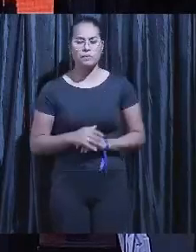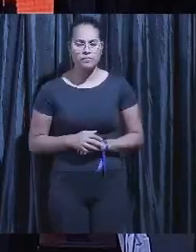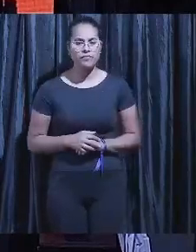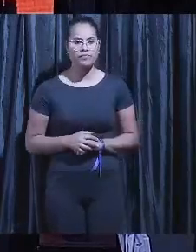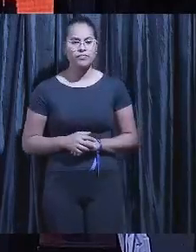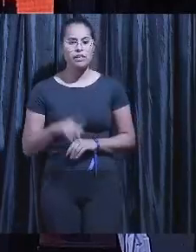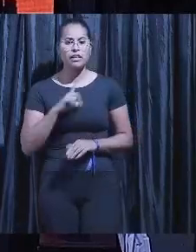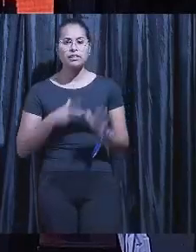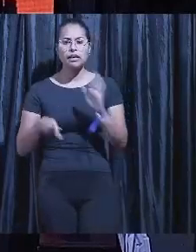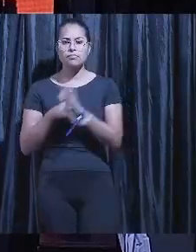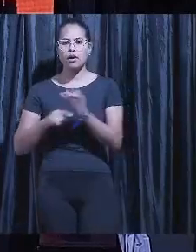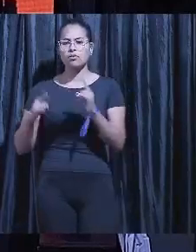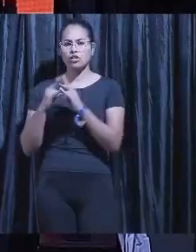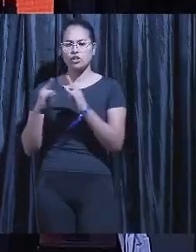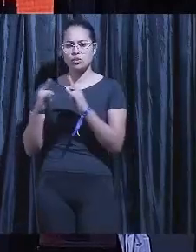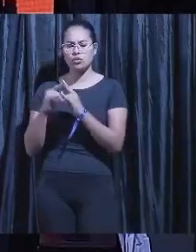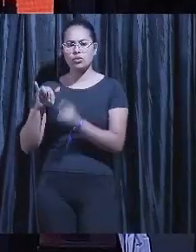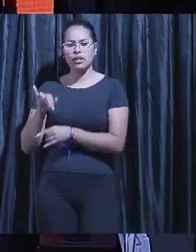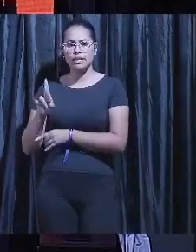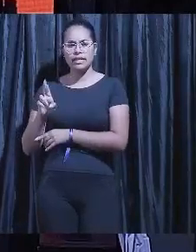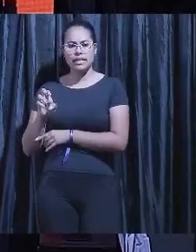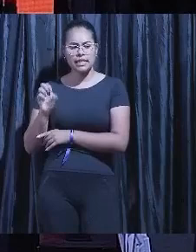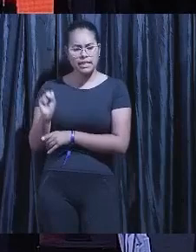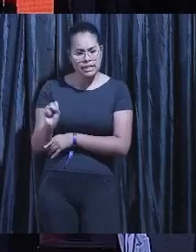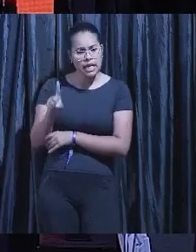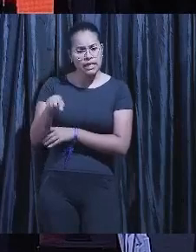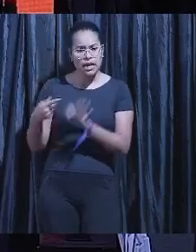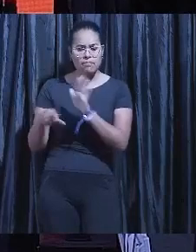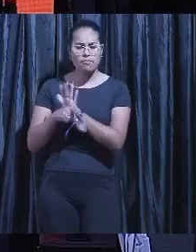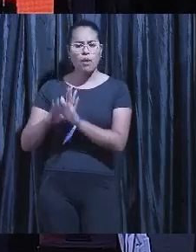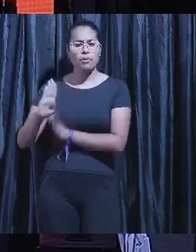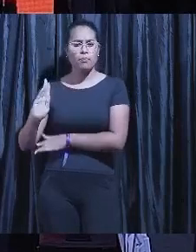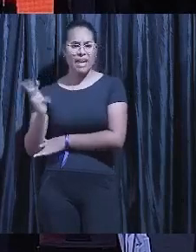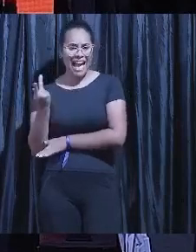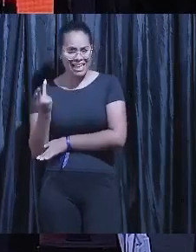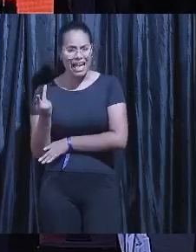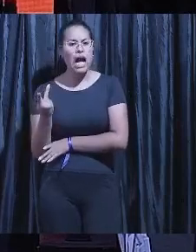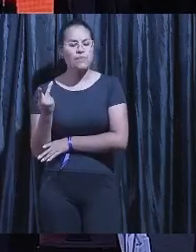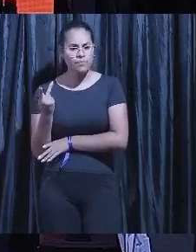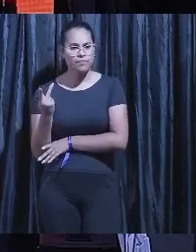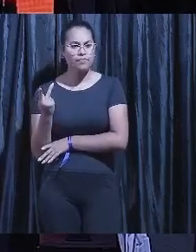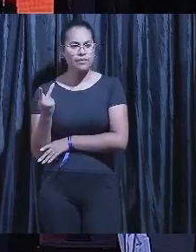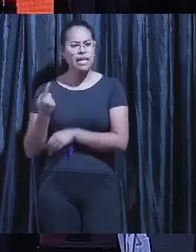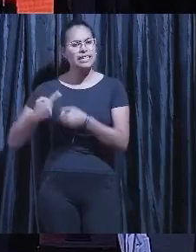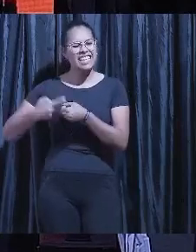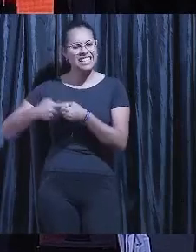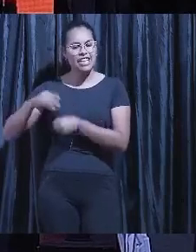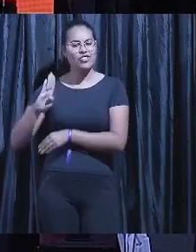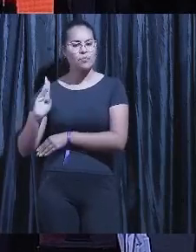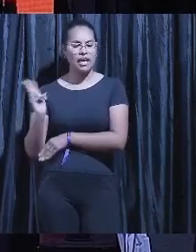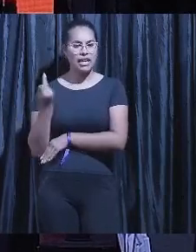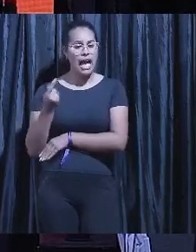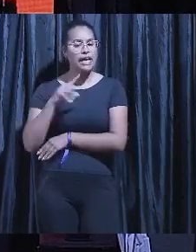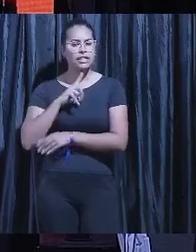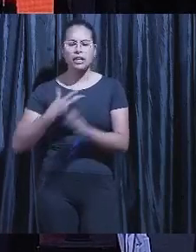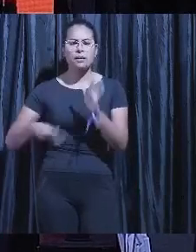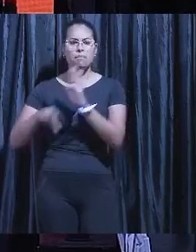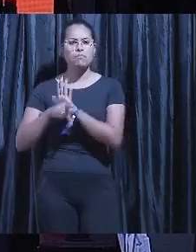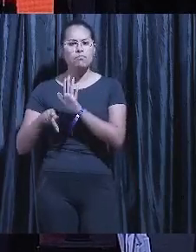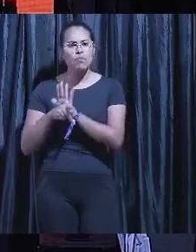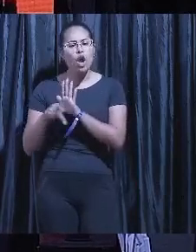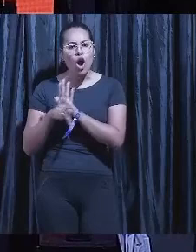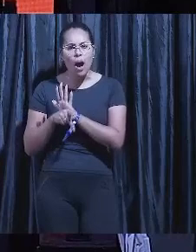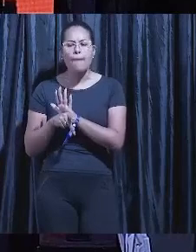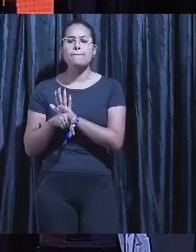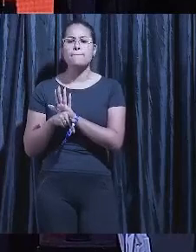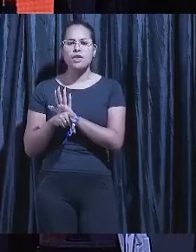Tem o Instituto Íris também, que é de BH, que trabalha na perspectiva da comunicação do direito digital, e tem uma campanha